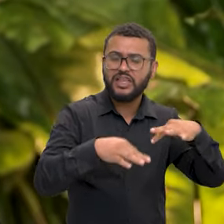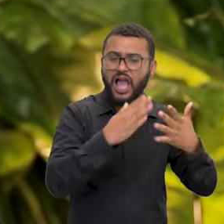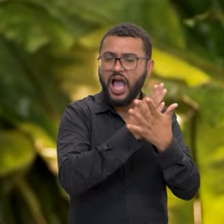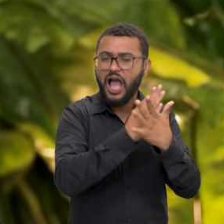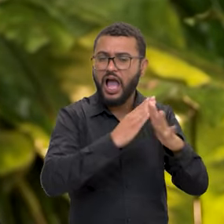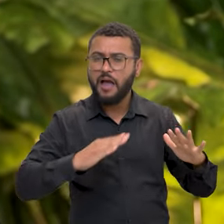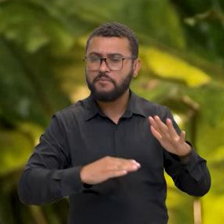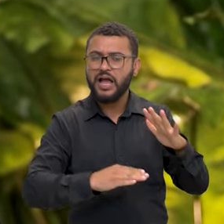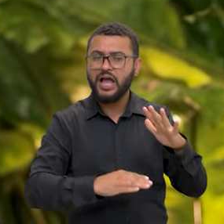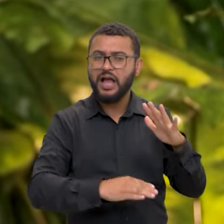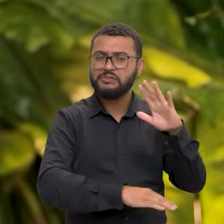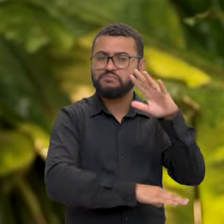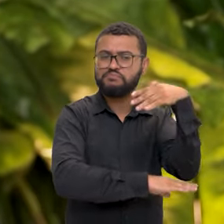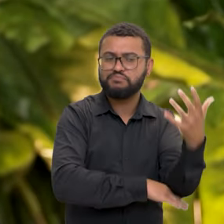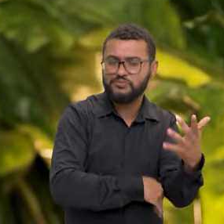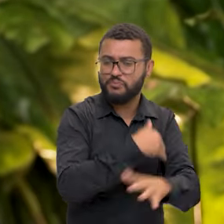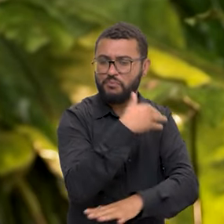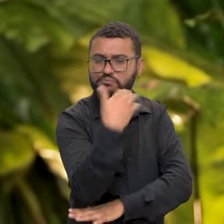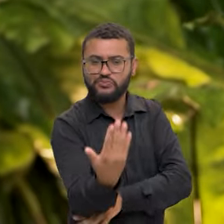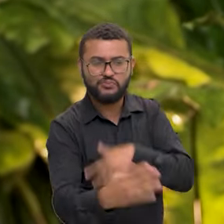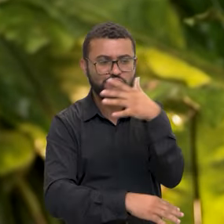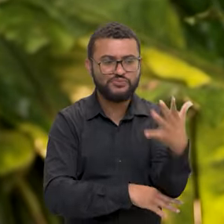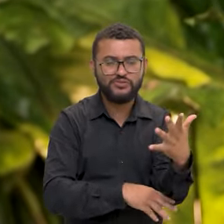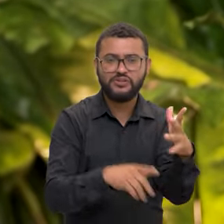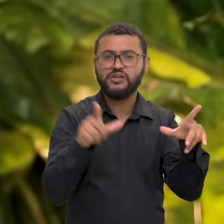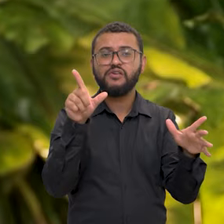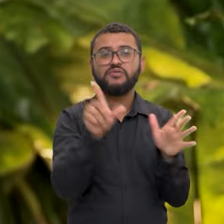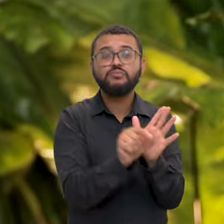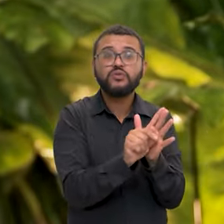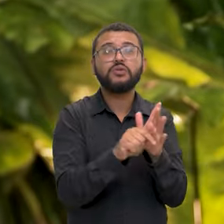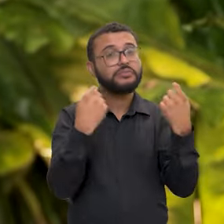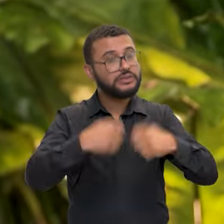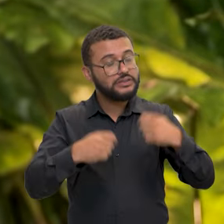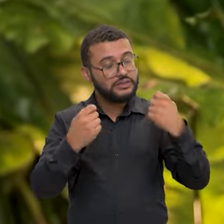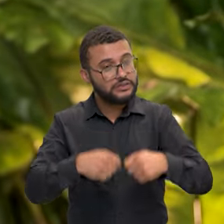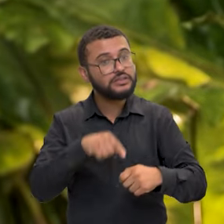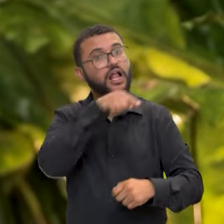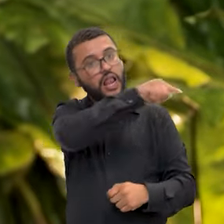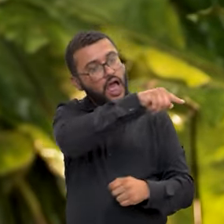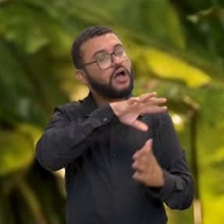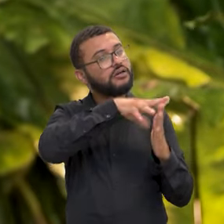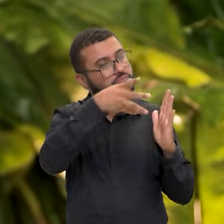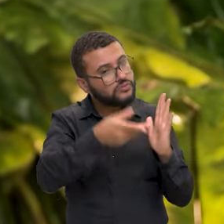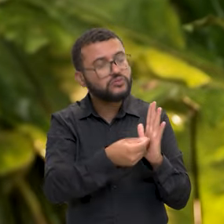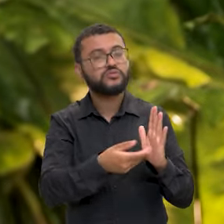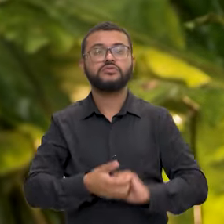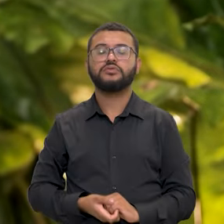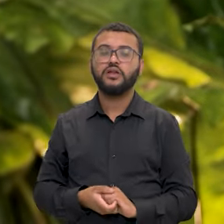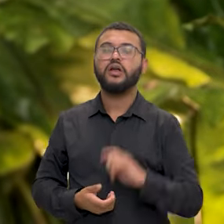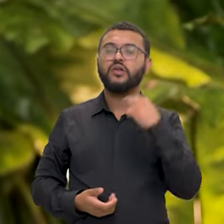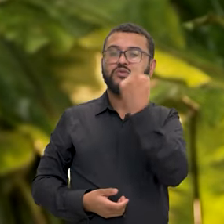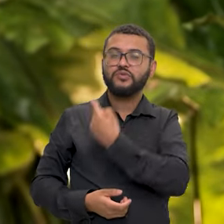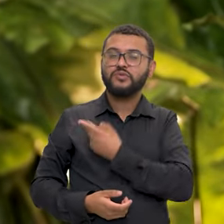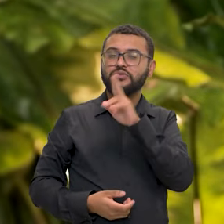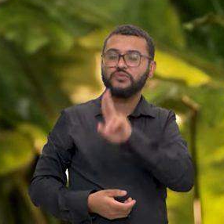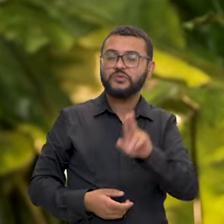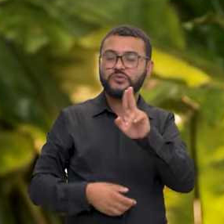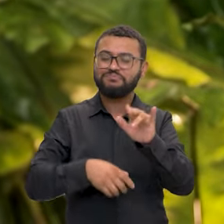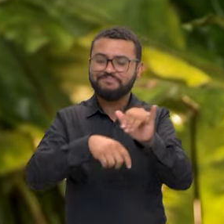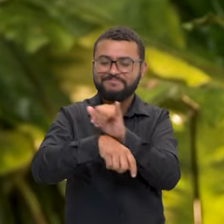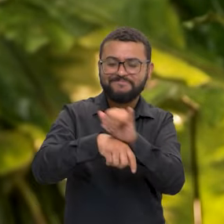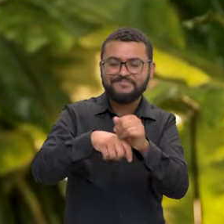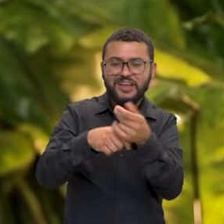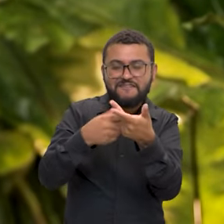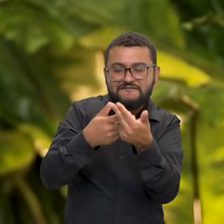usamos várias estratégias, algumas que a gente já tinha usado no passado. Então a presença física nos lugares com as mais